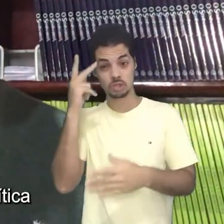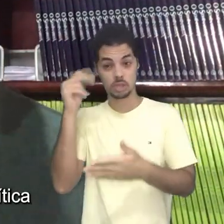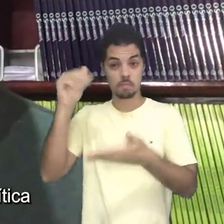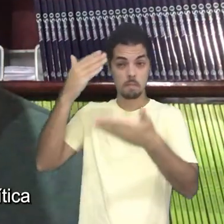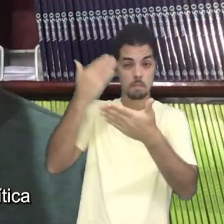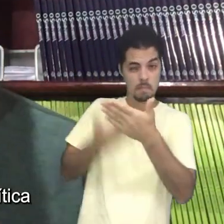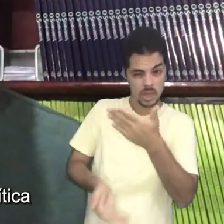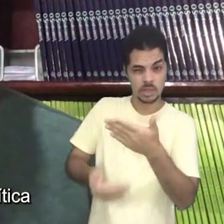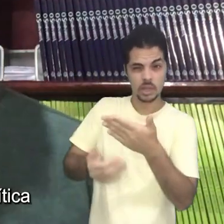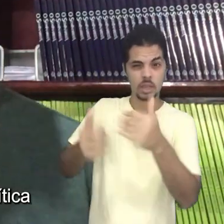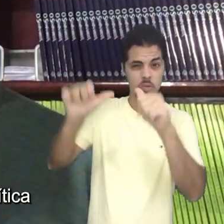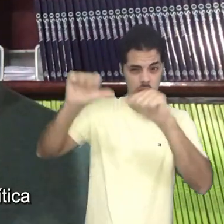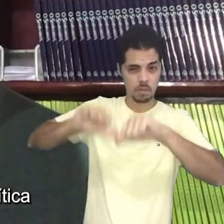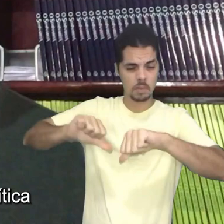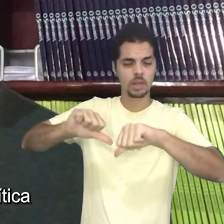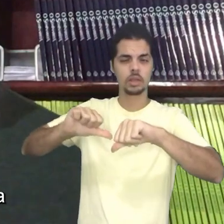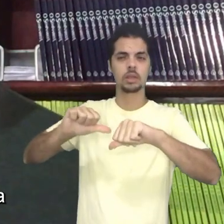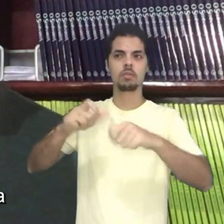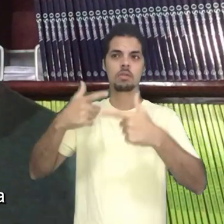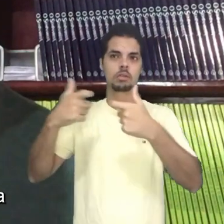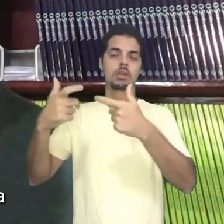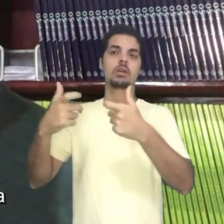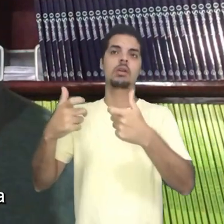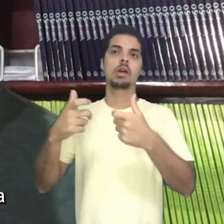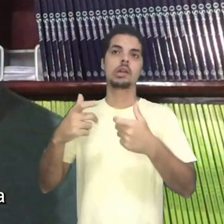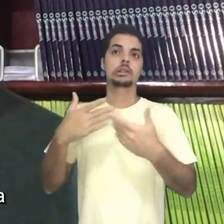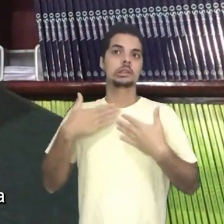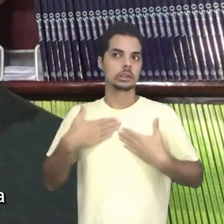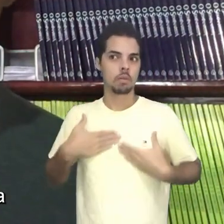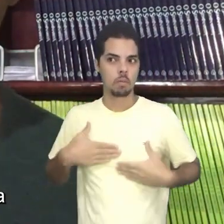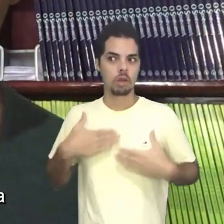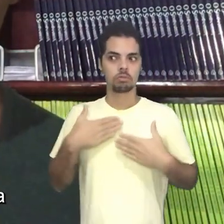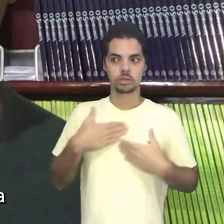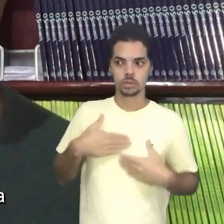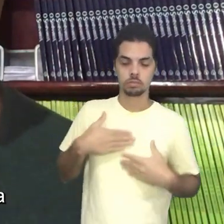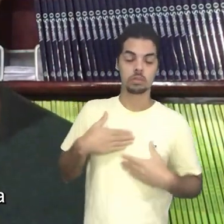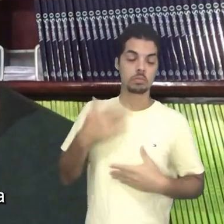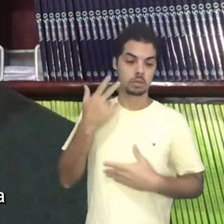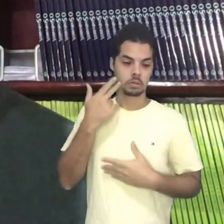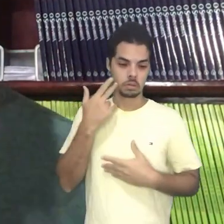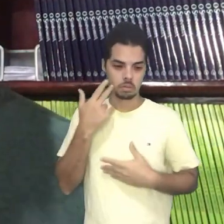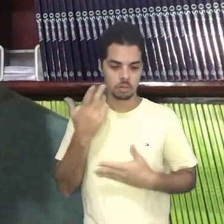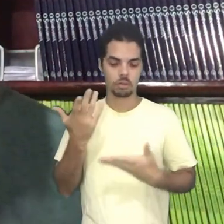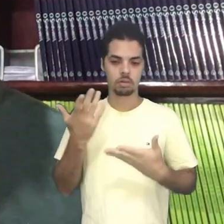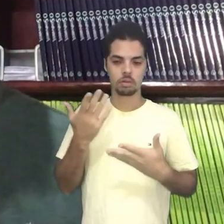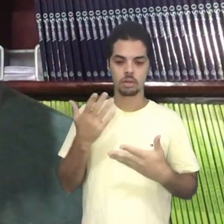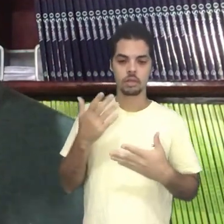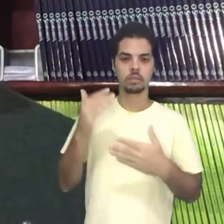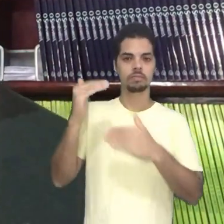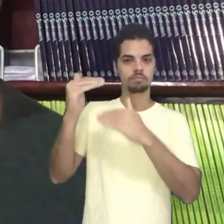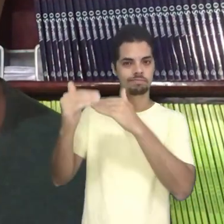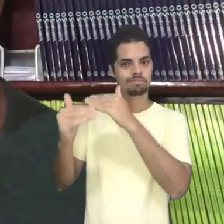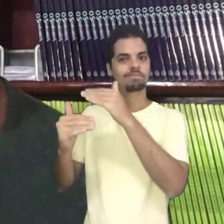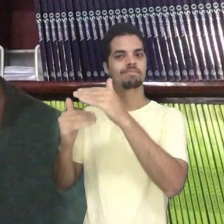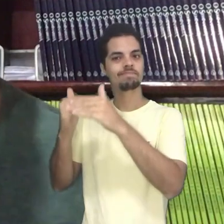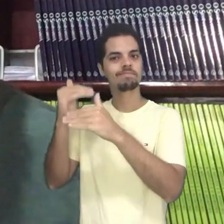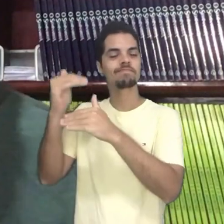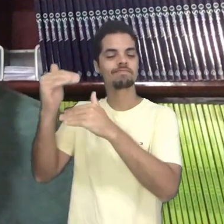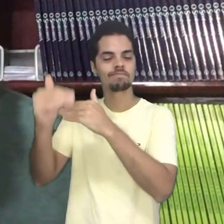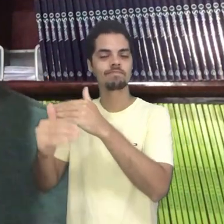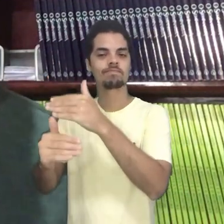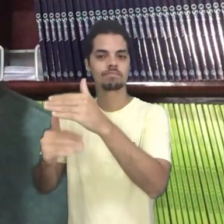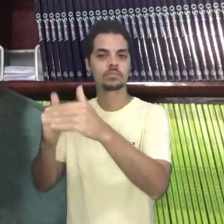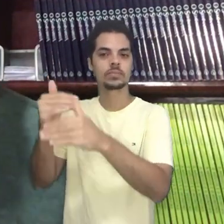Dom Pedro, a tensão política nunca foi completamente dissipada e o vulcão teve